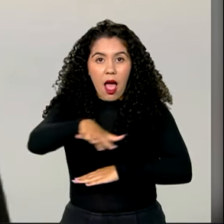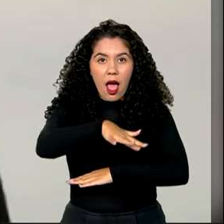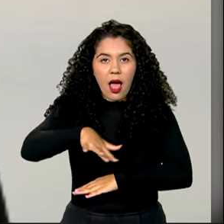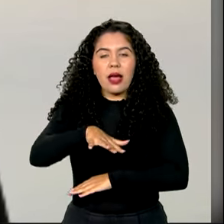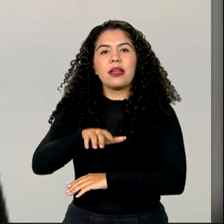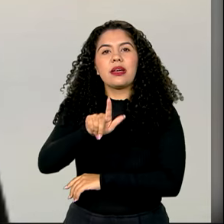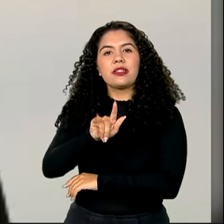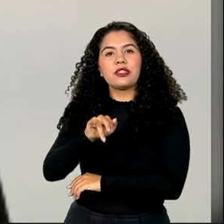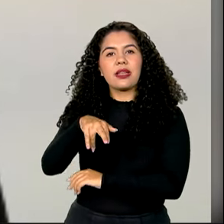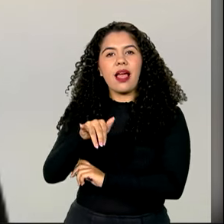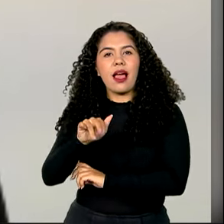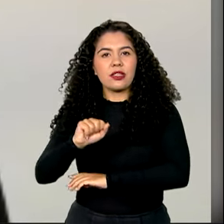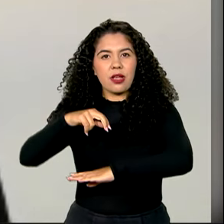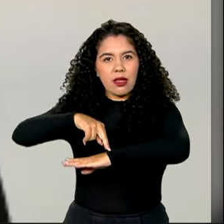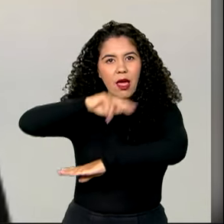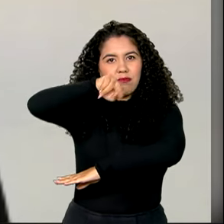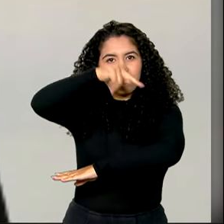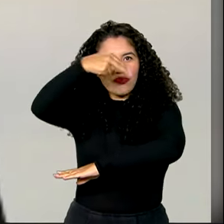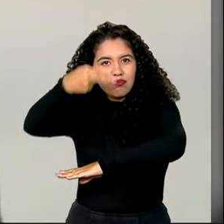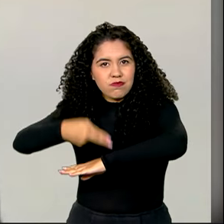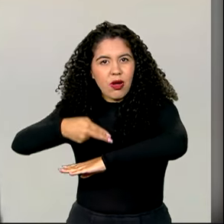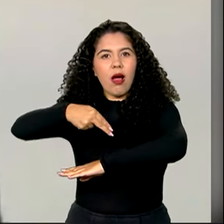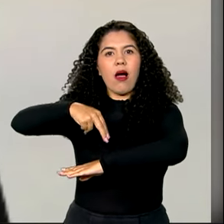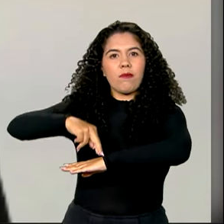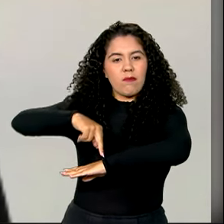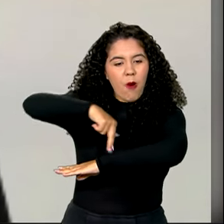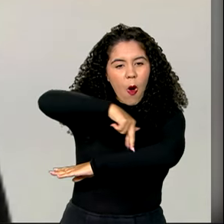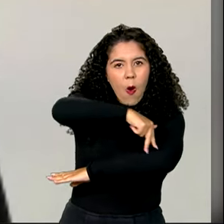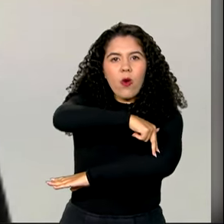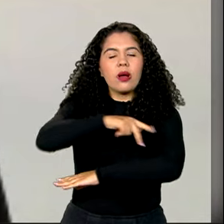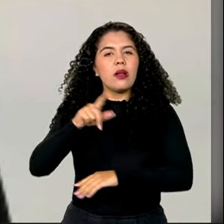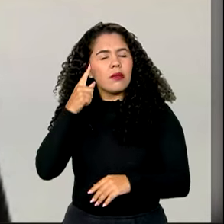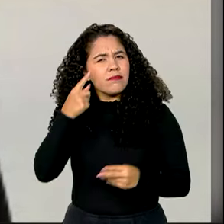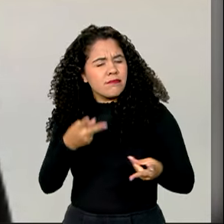gente entendeu que seria importante estar presente porque